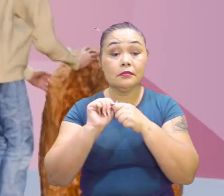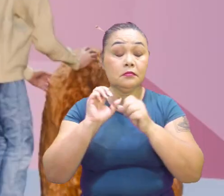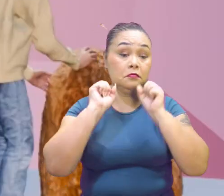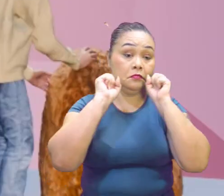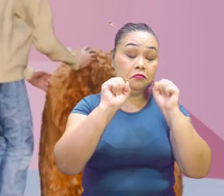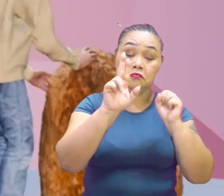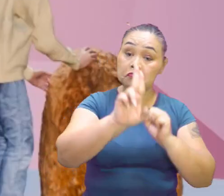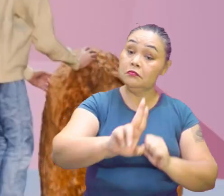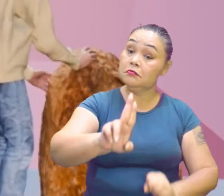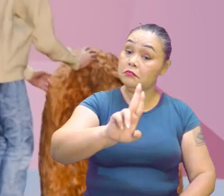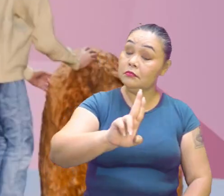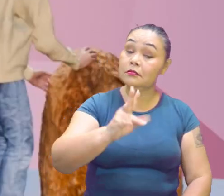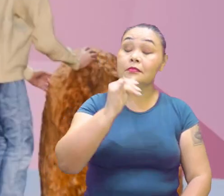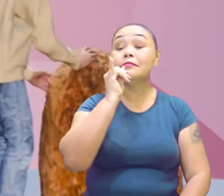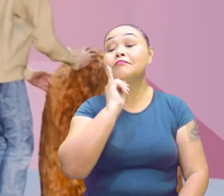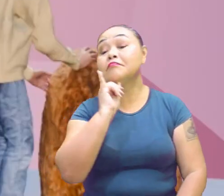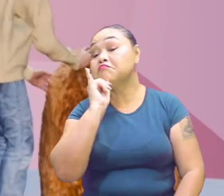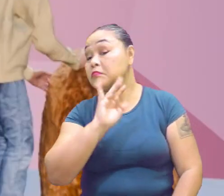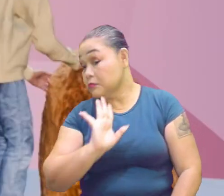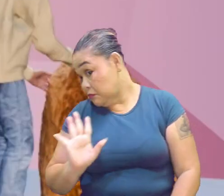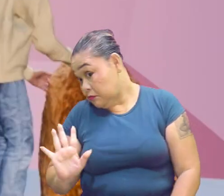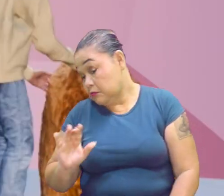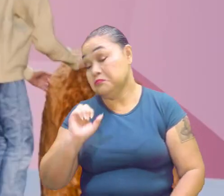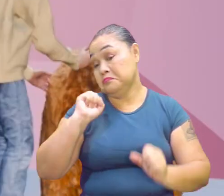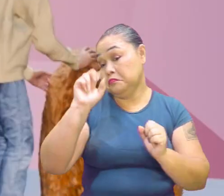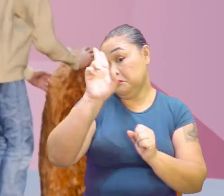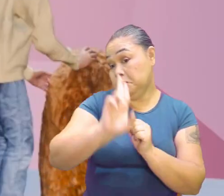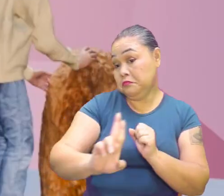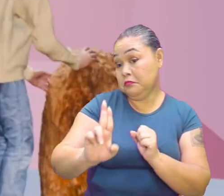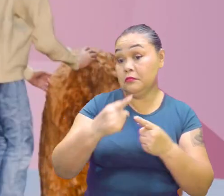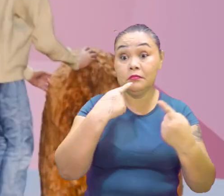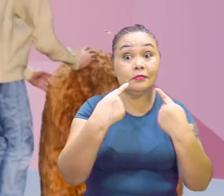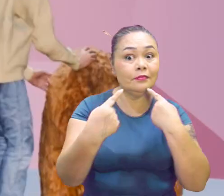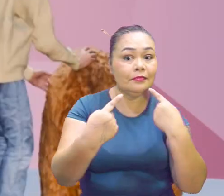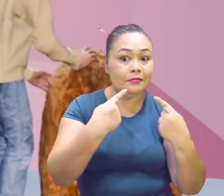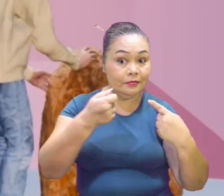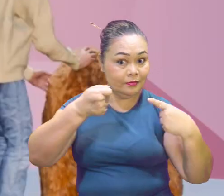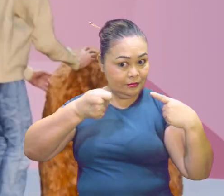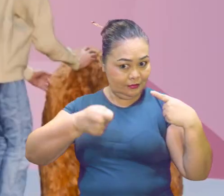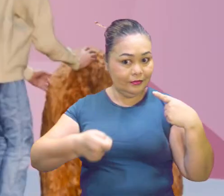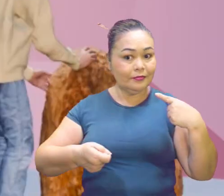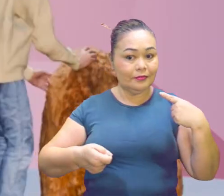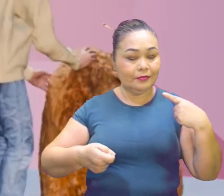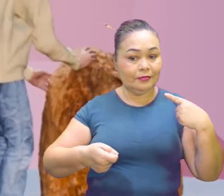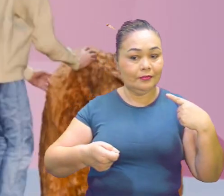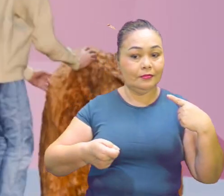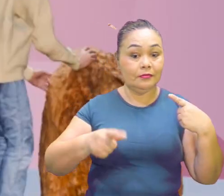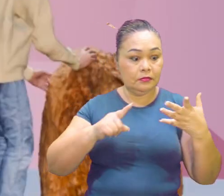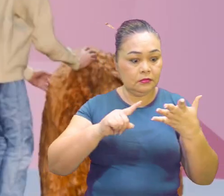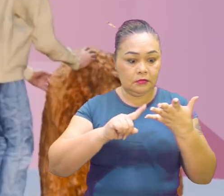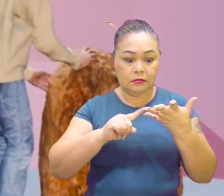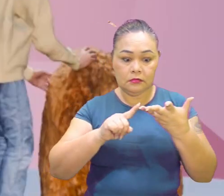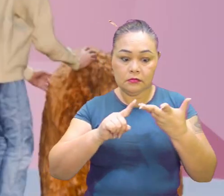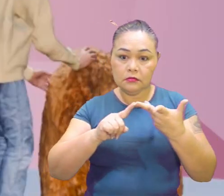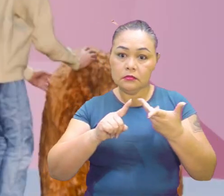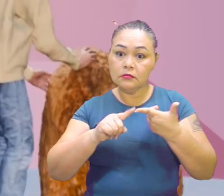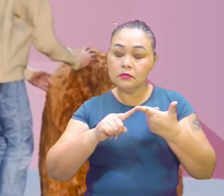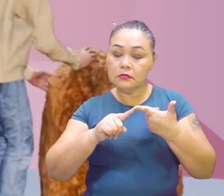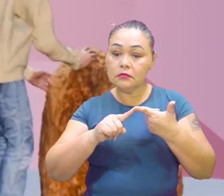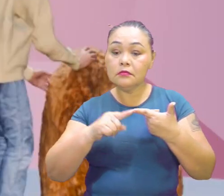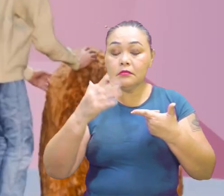Pode usar de exemplificação, pode usar argumentos de autoridade. Isso tudo